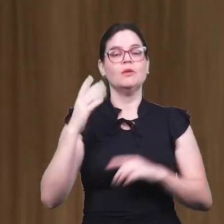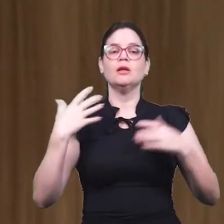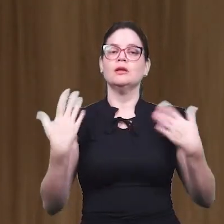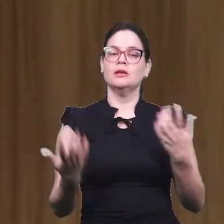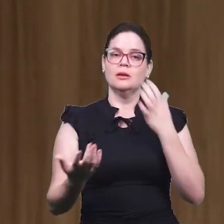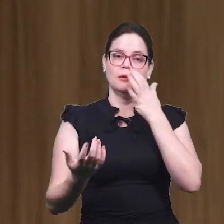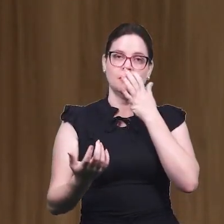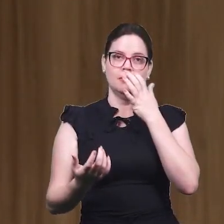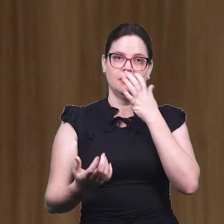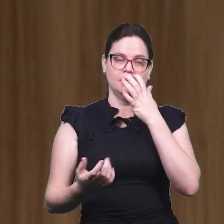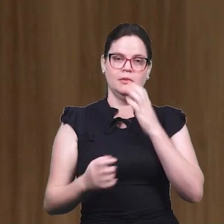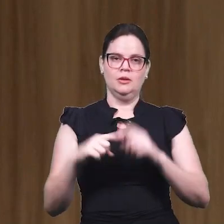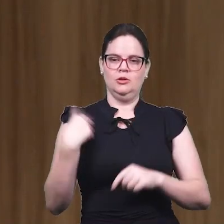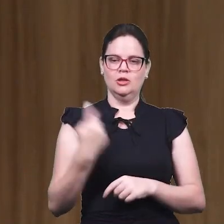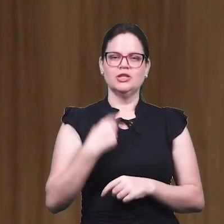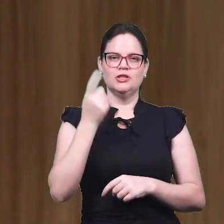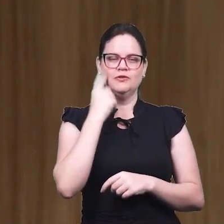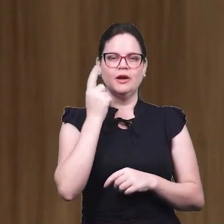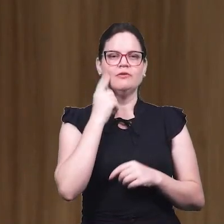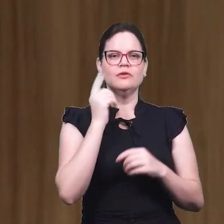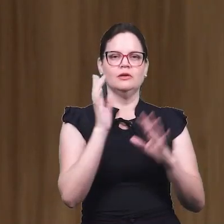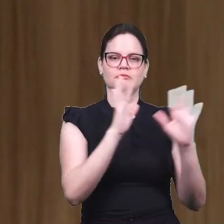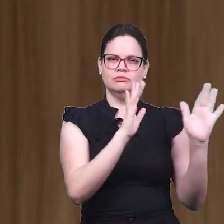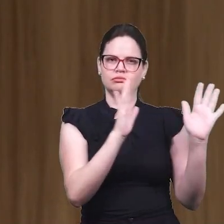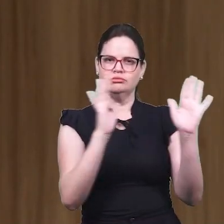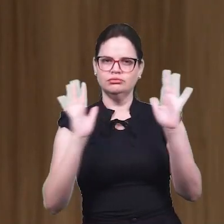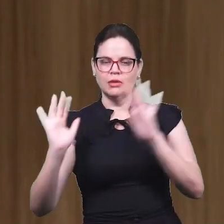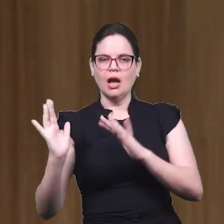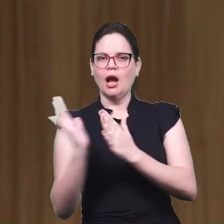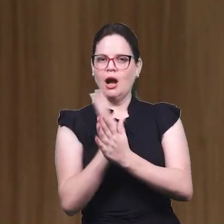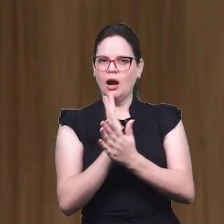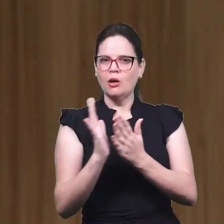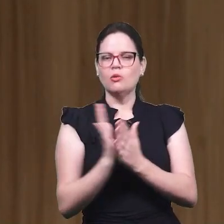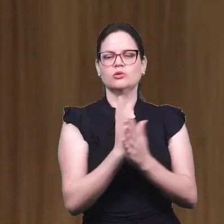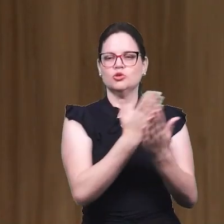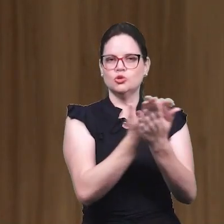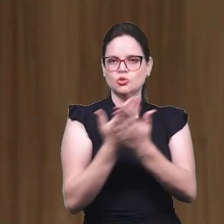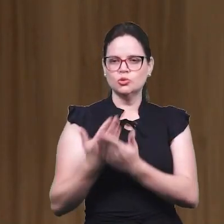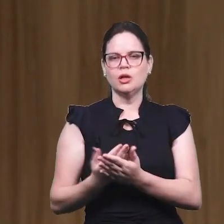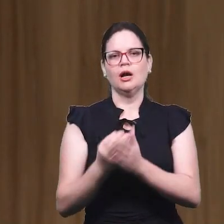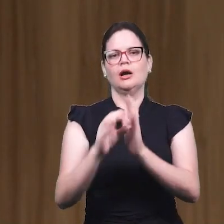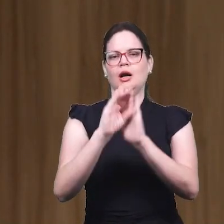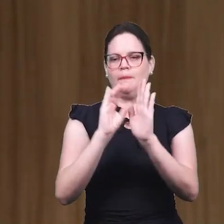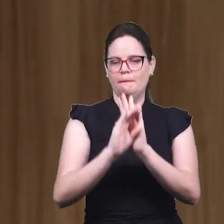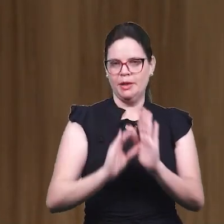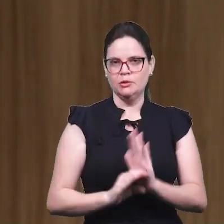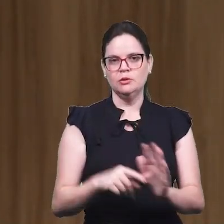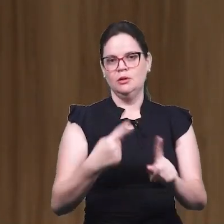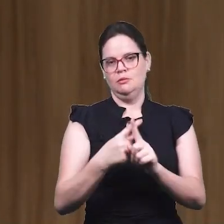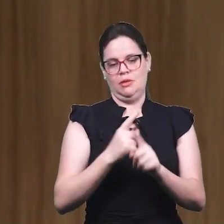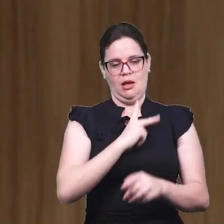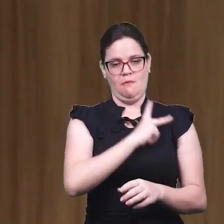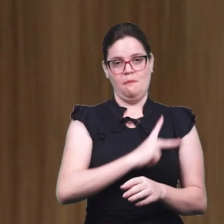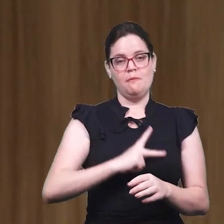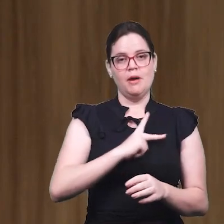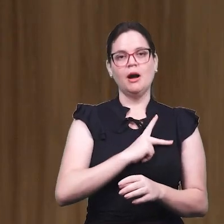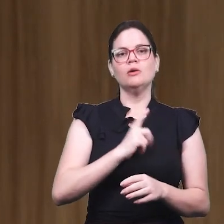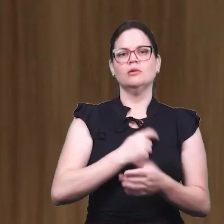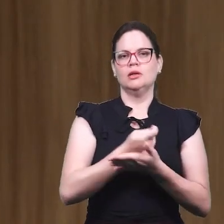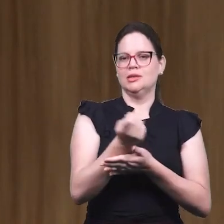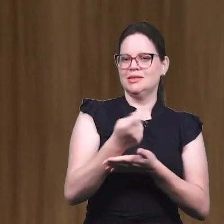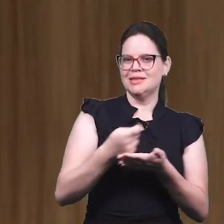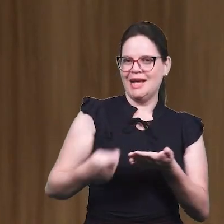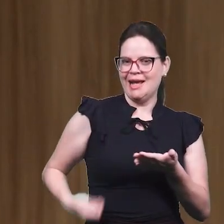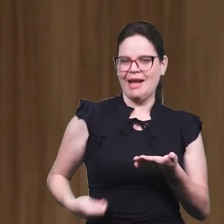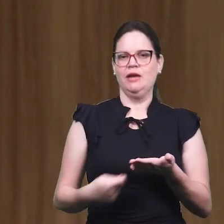nos deter aqui, né? Algumas propostas. Paulo vai escrever alguns capítulos endereçados àquela igreja